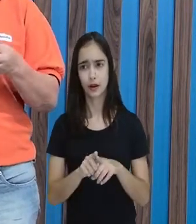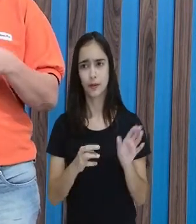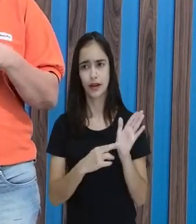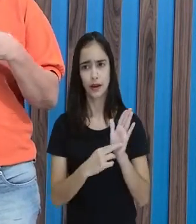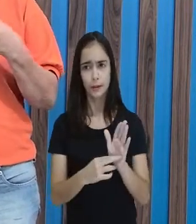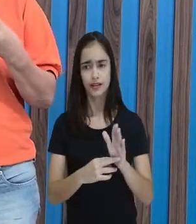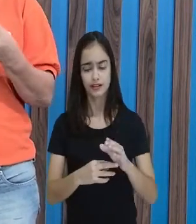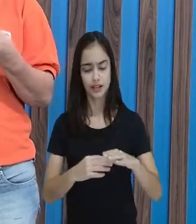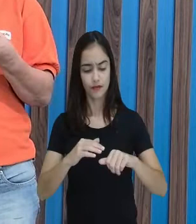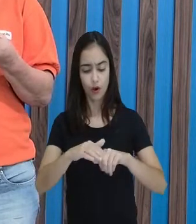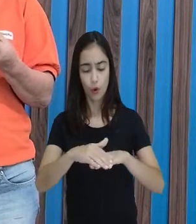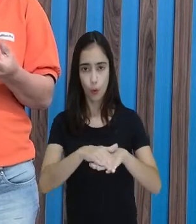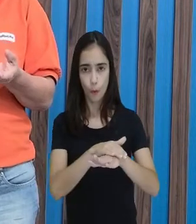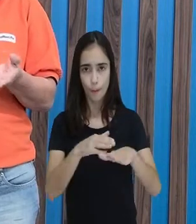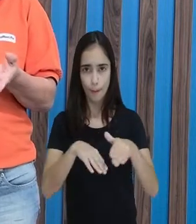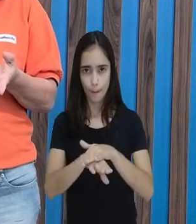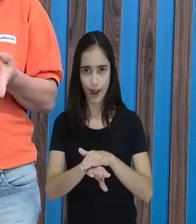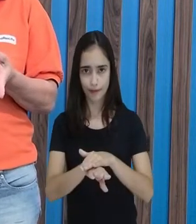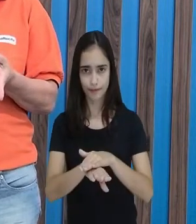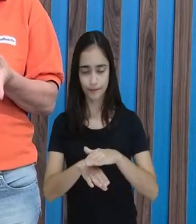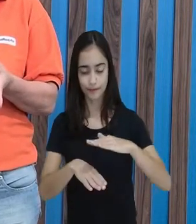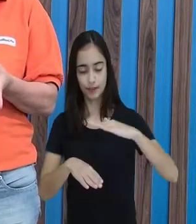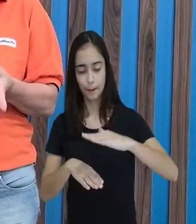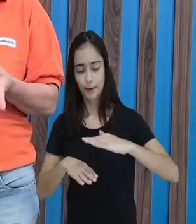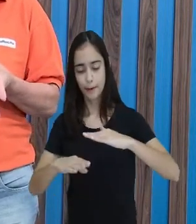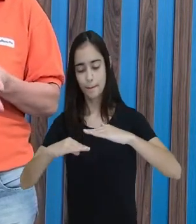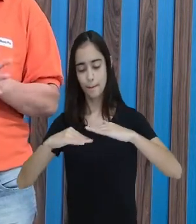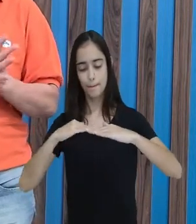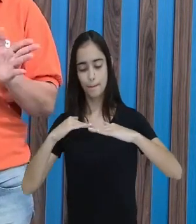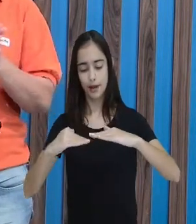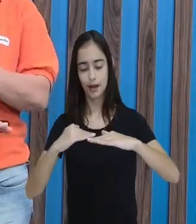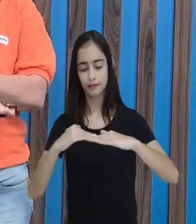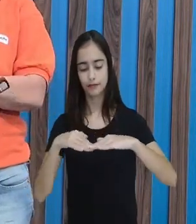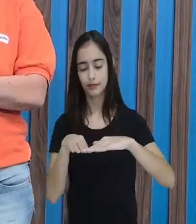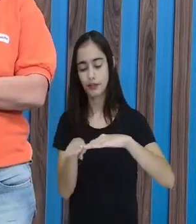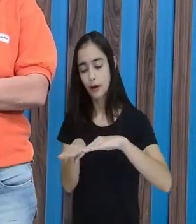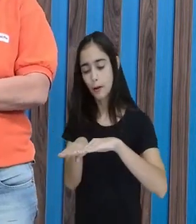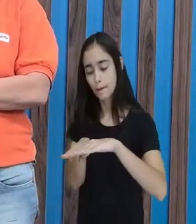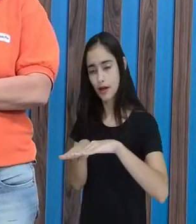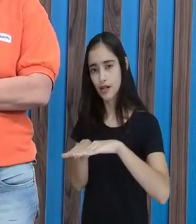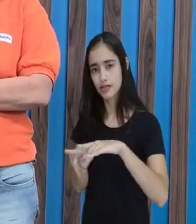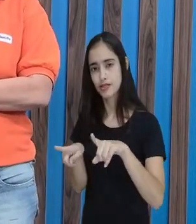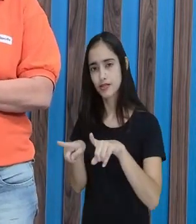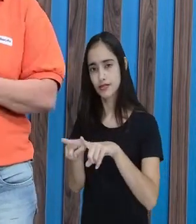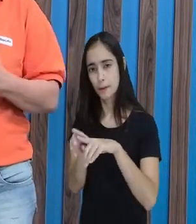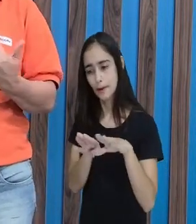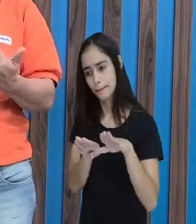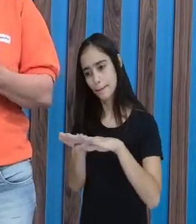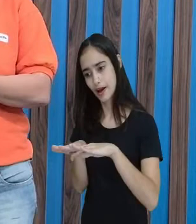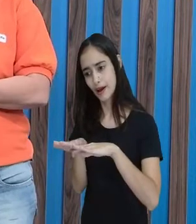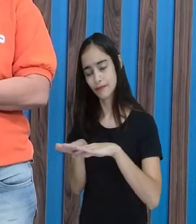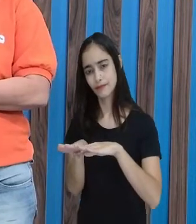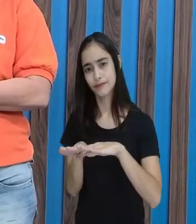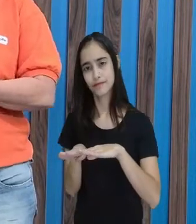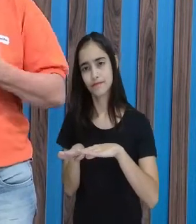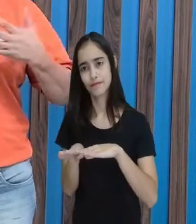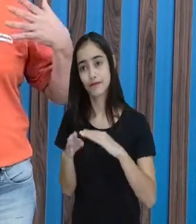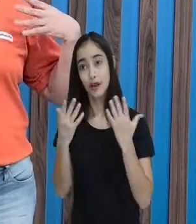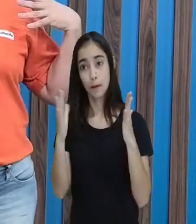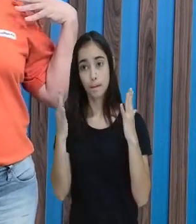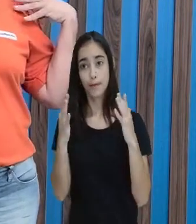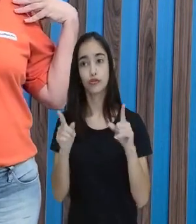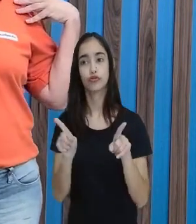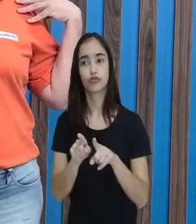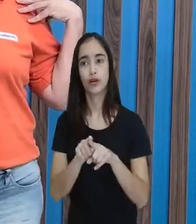né? Não dava para perceber direito que era um pé humano. Então eles representavam os pés de lado, as mãos de lado,